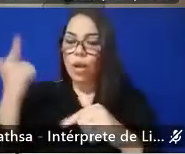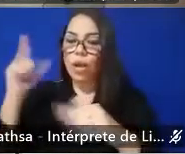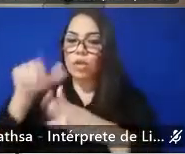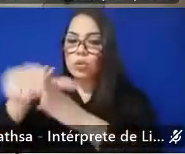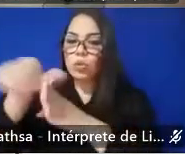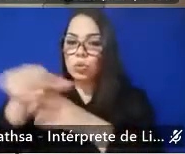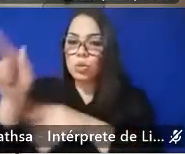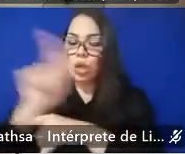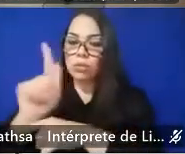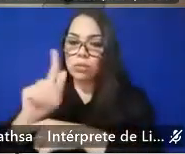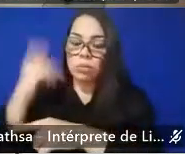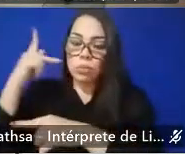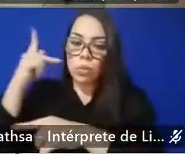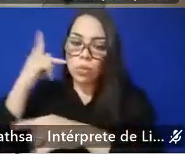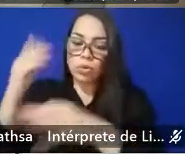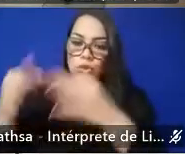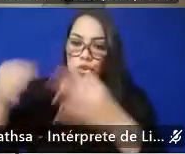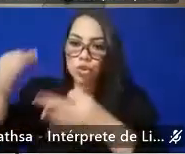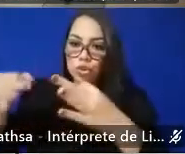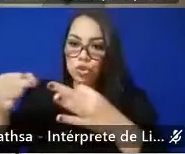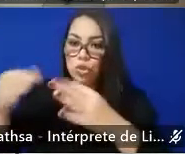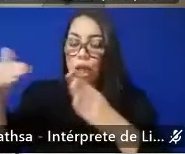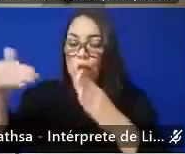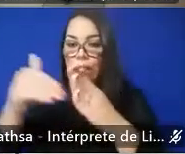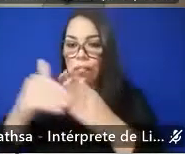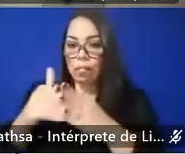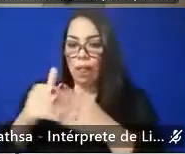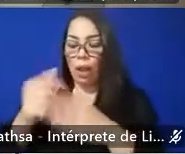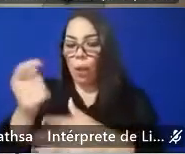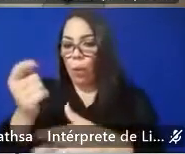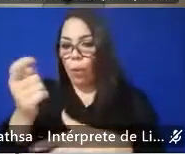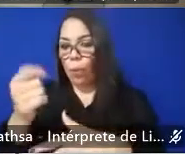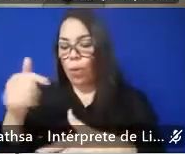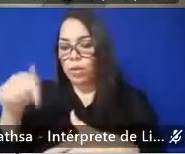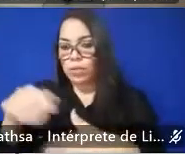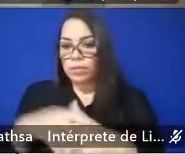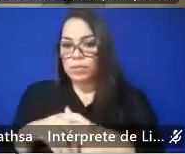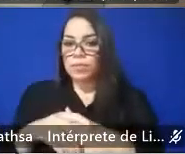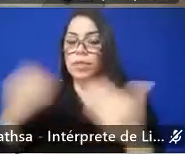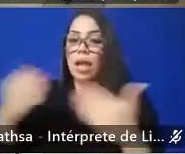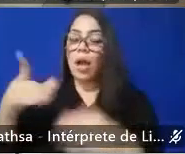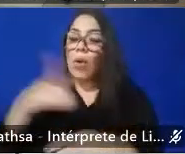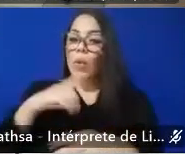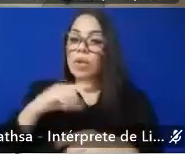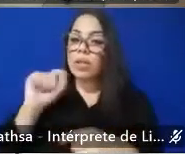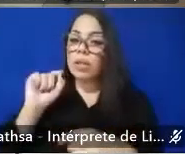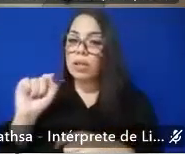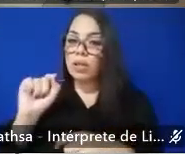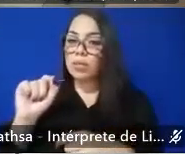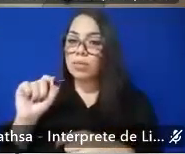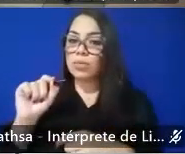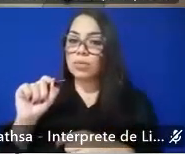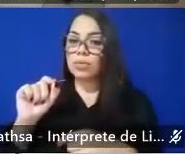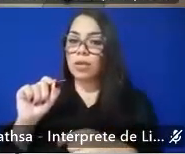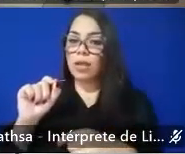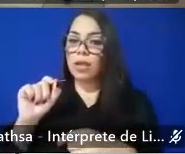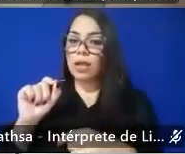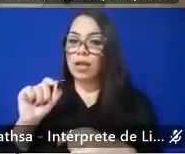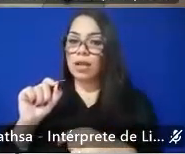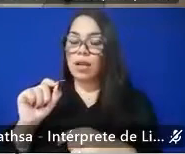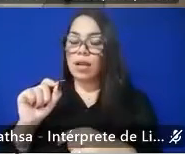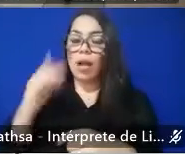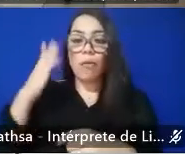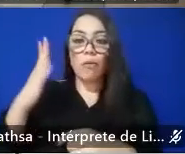de justiça é recentemente hoje ouviremos agora então as palavras do